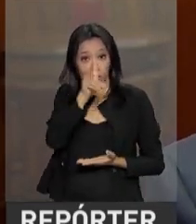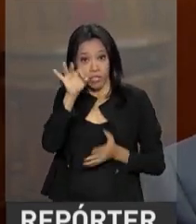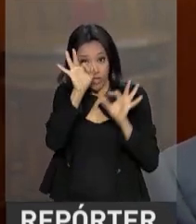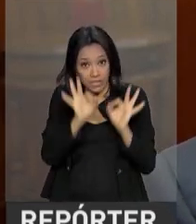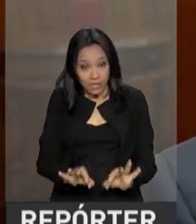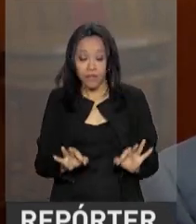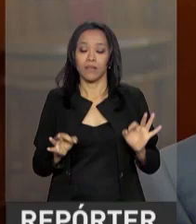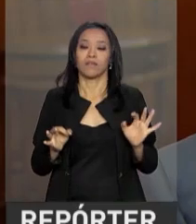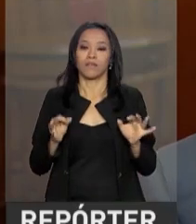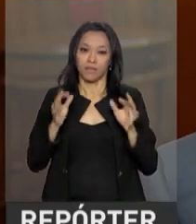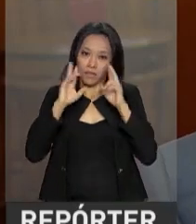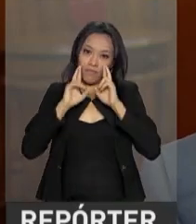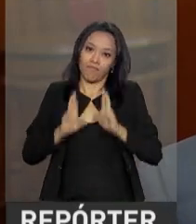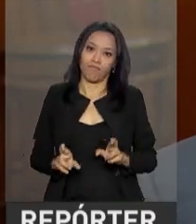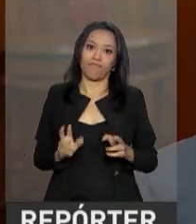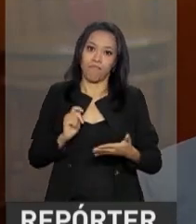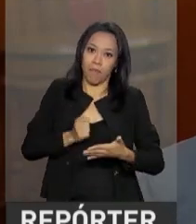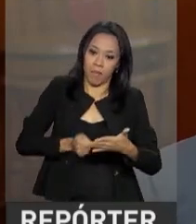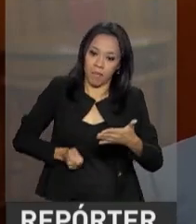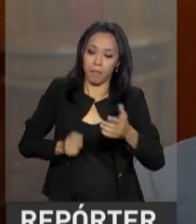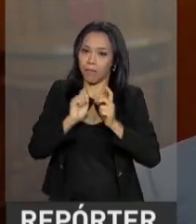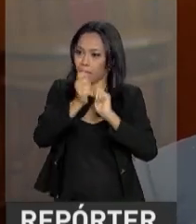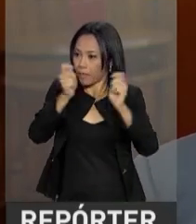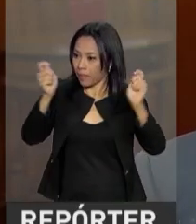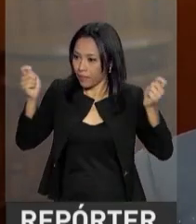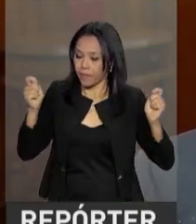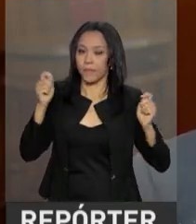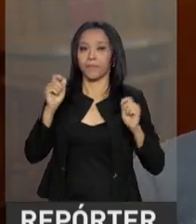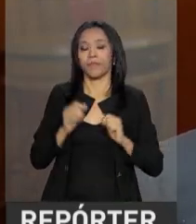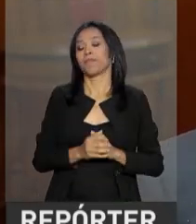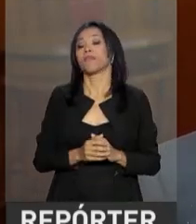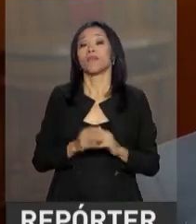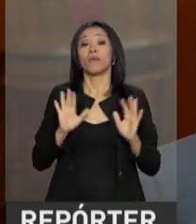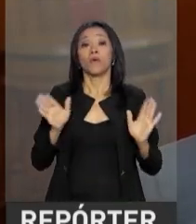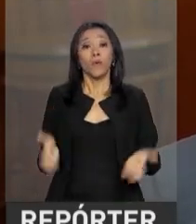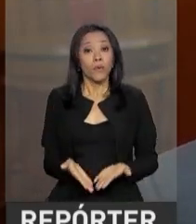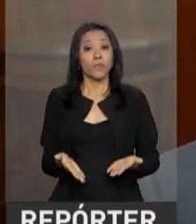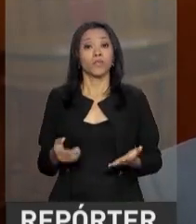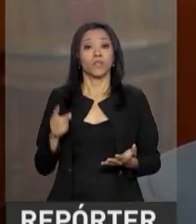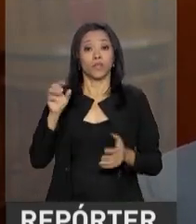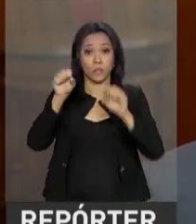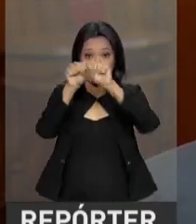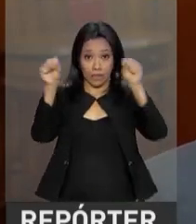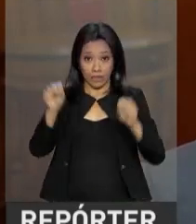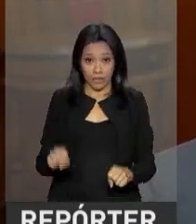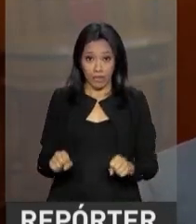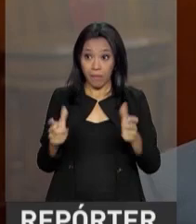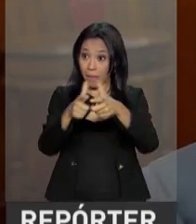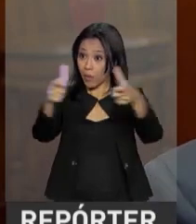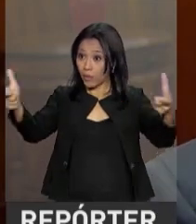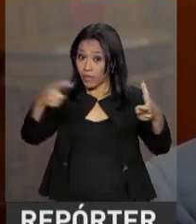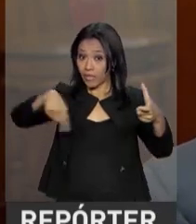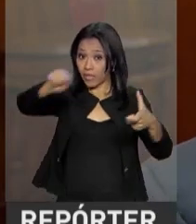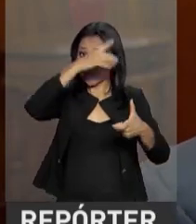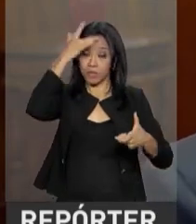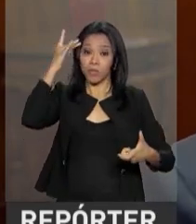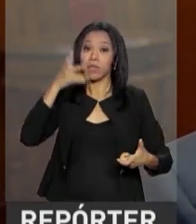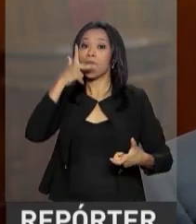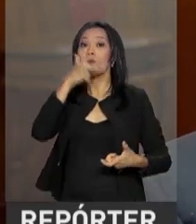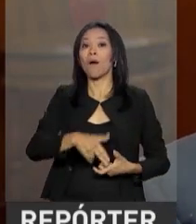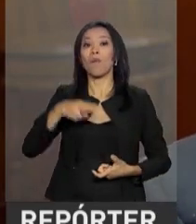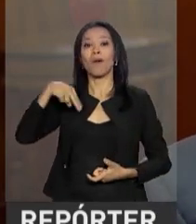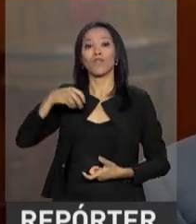adimpliu analogia que eu gosto é hoje o sistema para a maioria das pessoas é como se a sua nota na